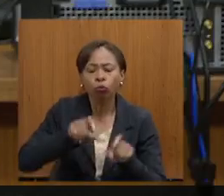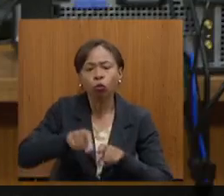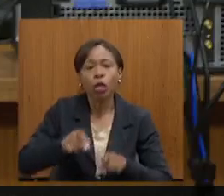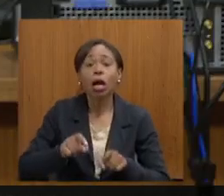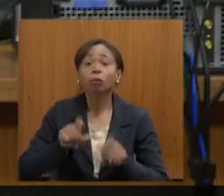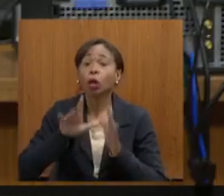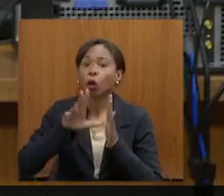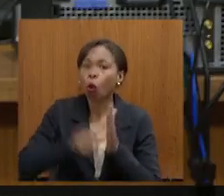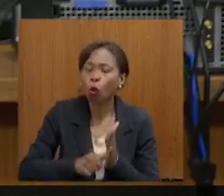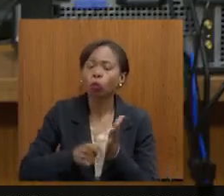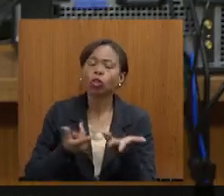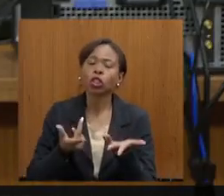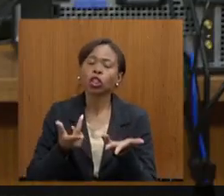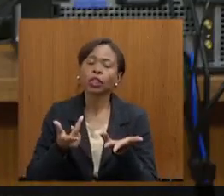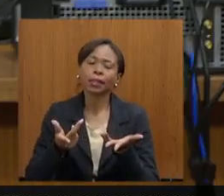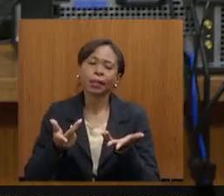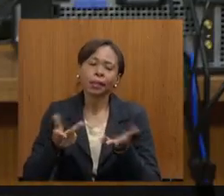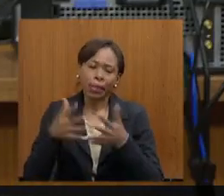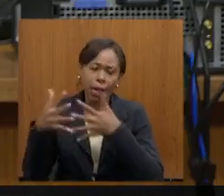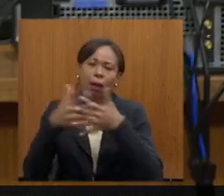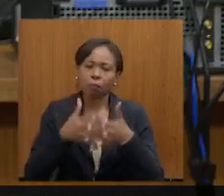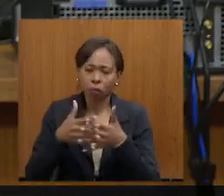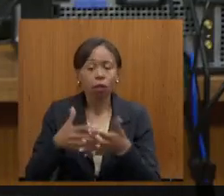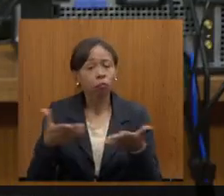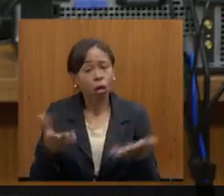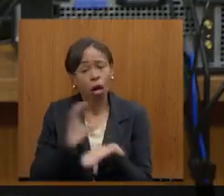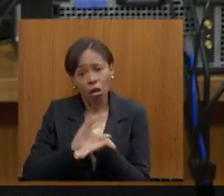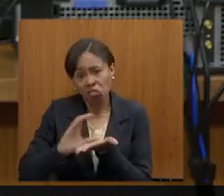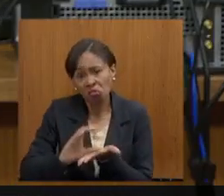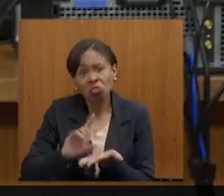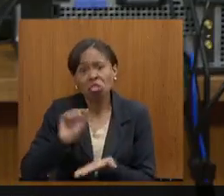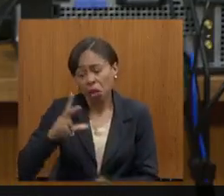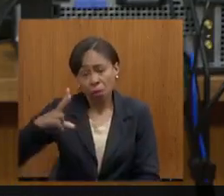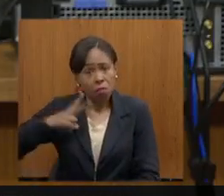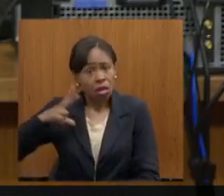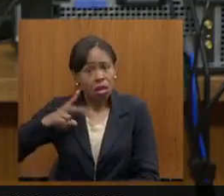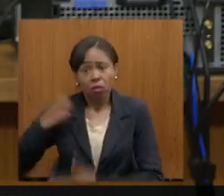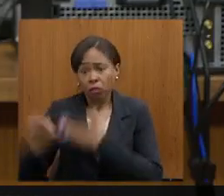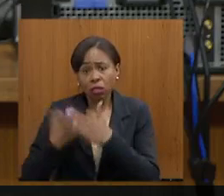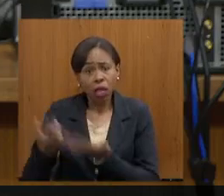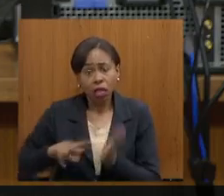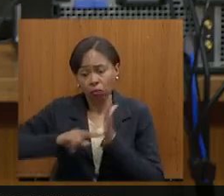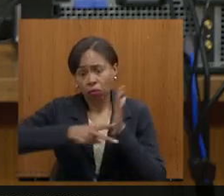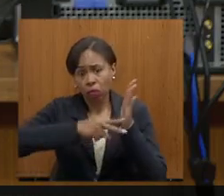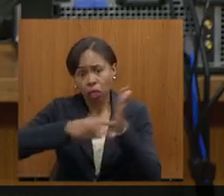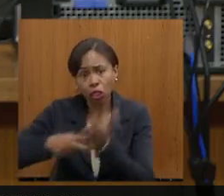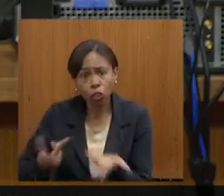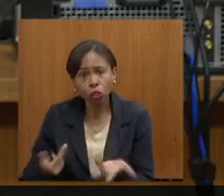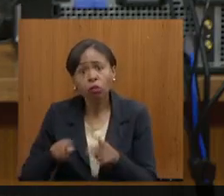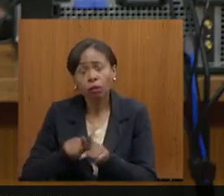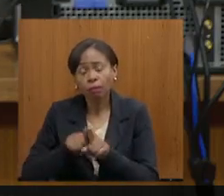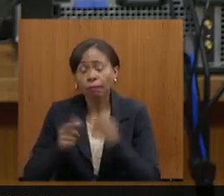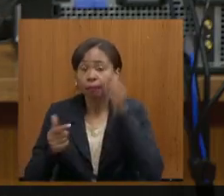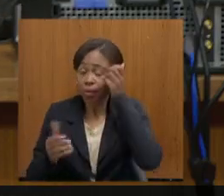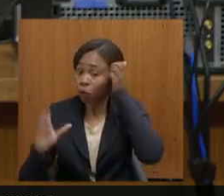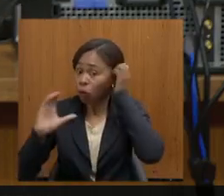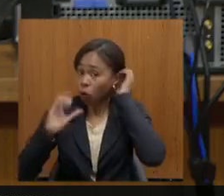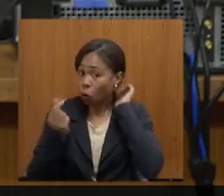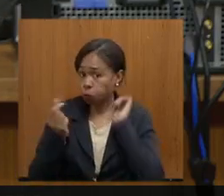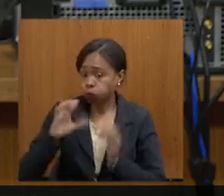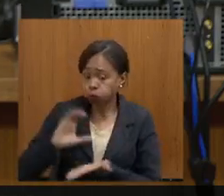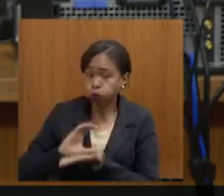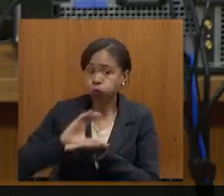e eu já avisei a ser curso na iniciativa privada Federação dos transportadores cooperativas sindicatos os recursos estado